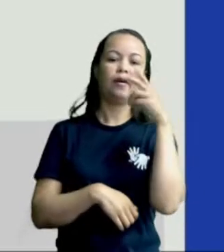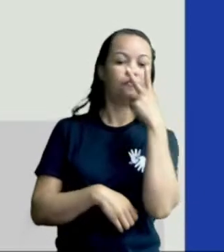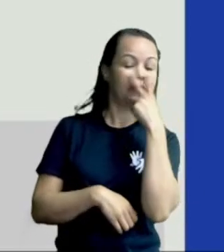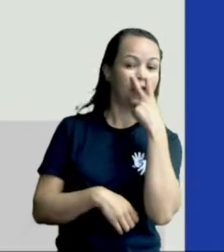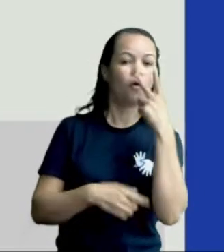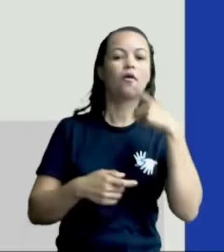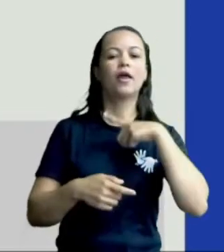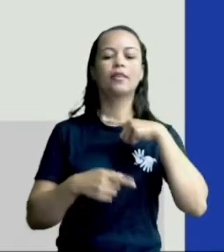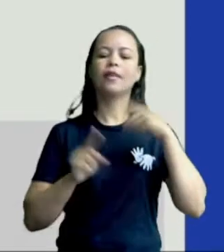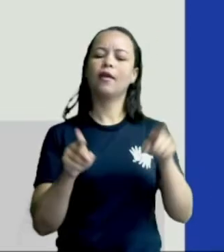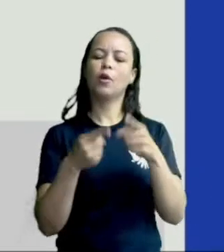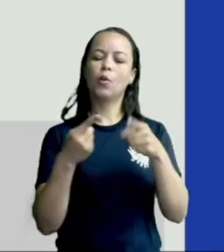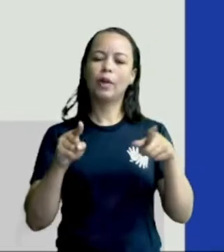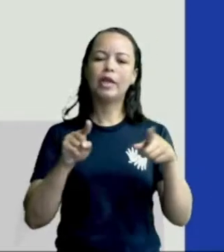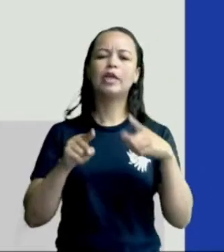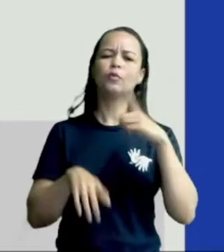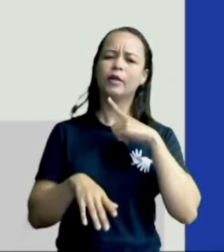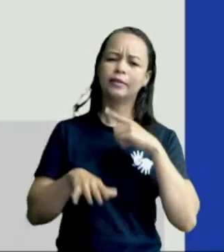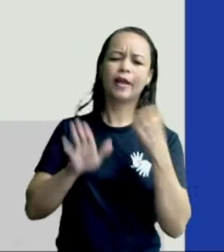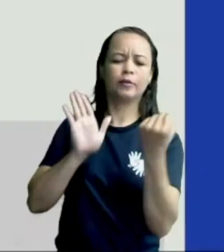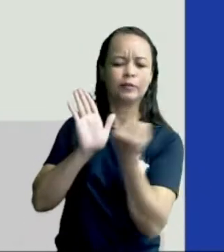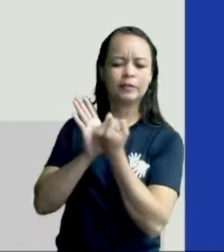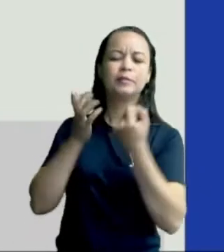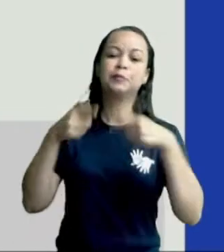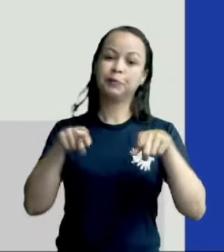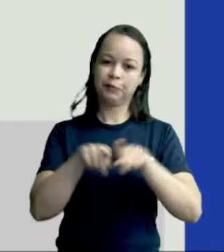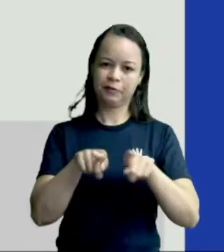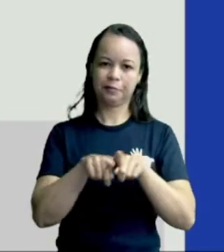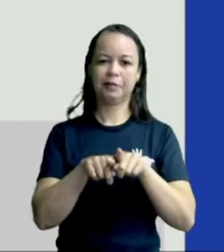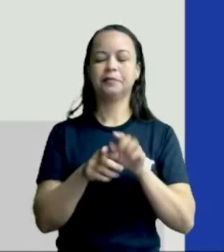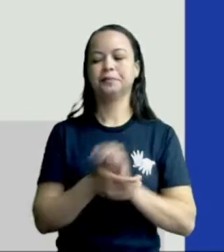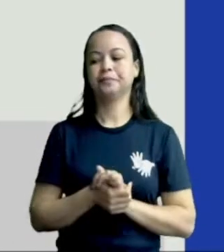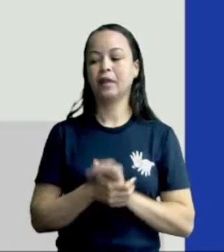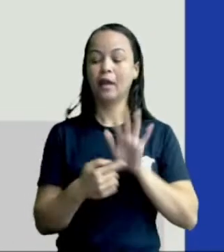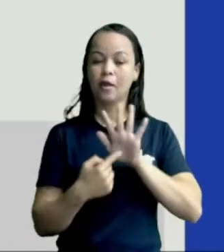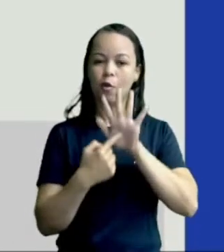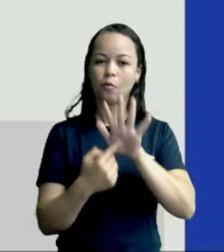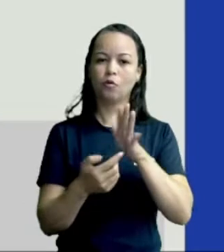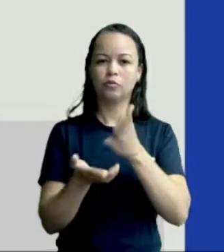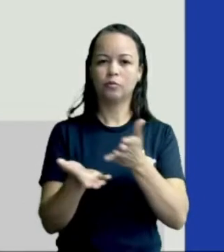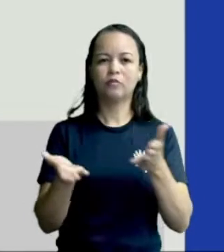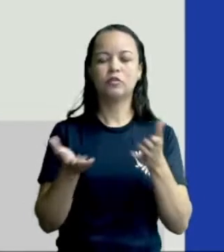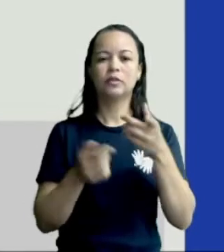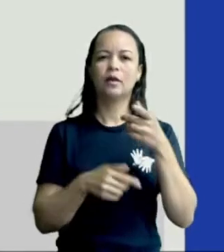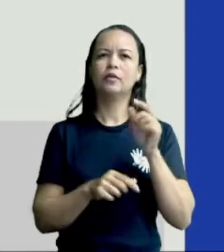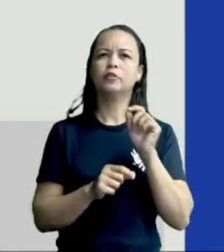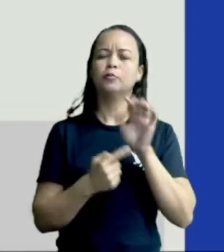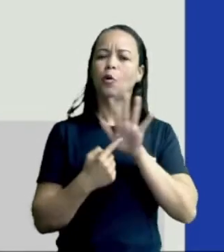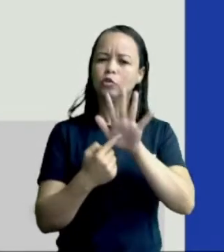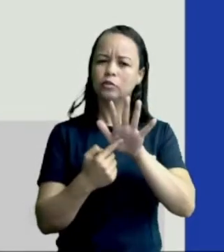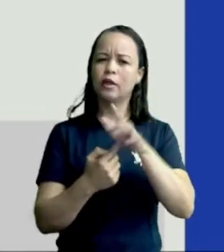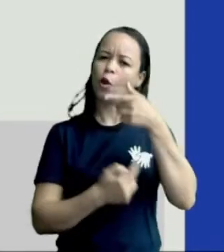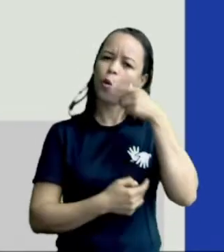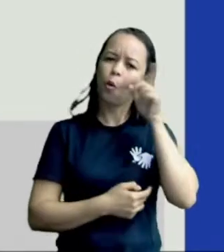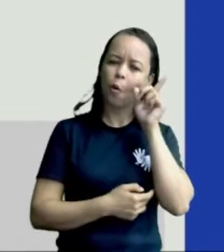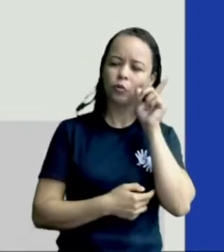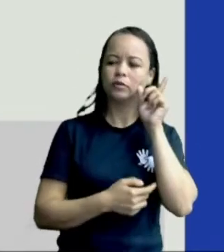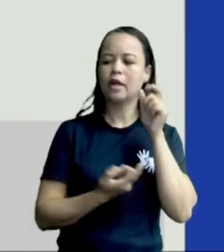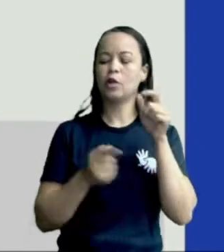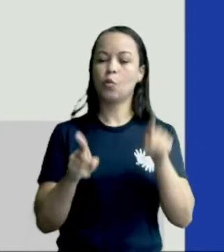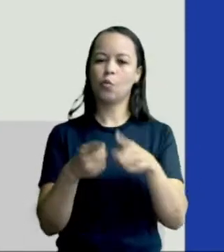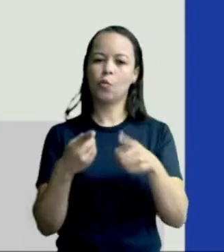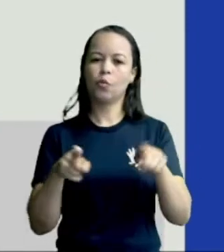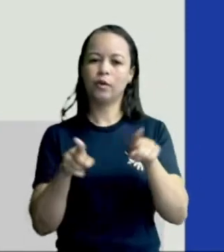também tem os seus símbolos municipais, né? E aí eu trouxe para vocês ontem, né, o hino da cidade, onde a